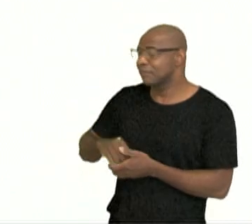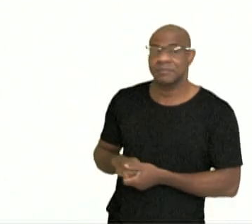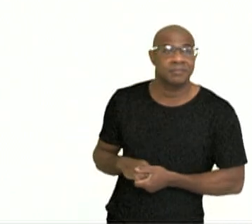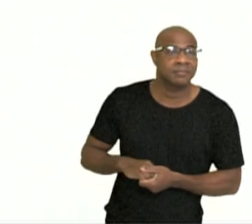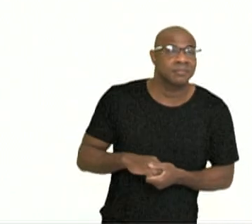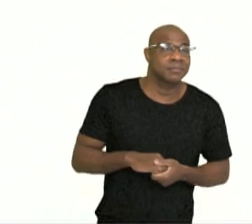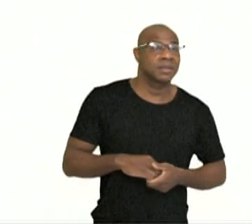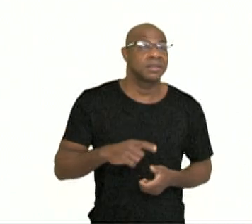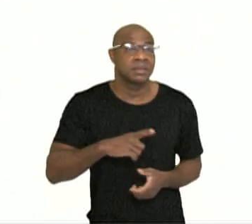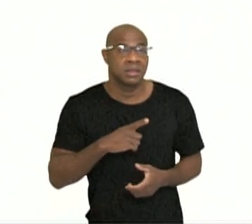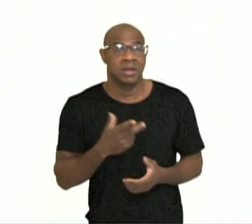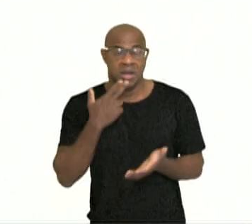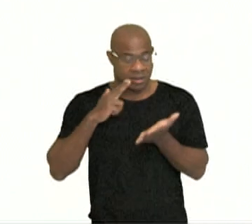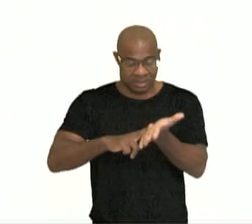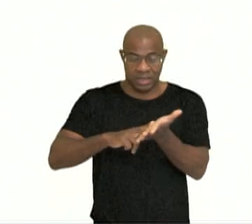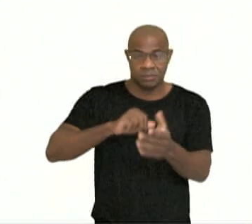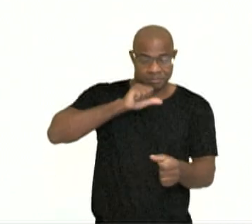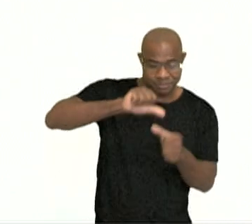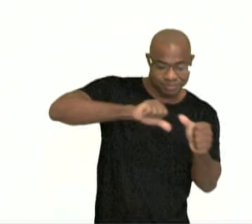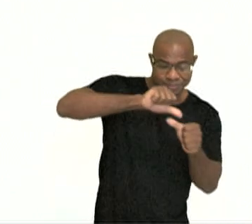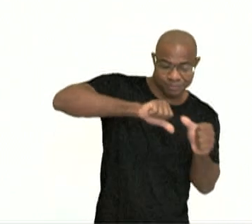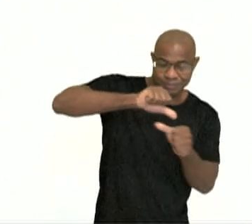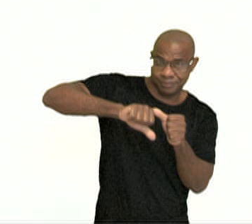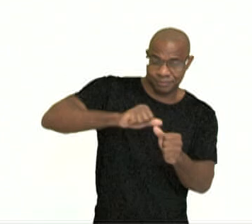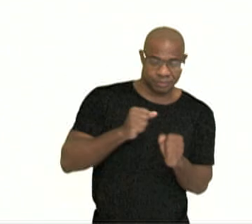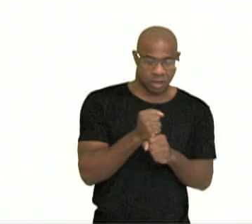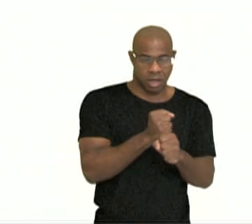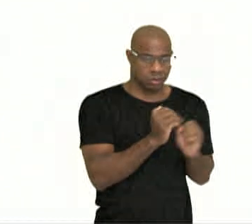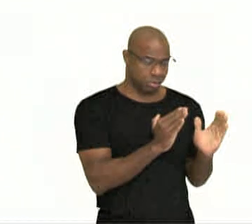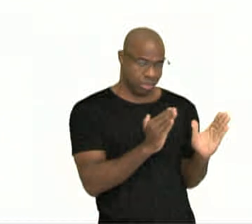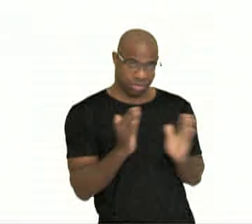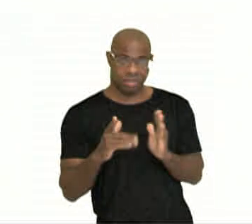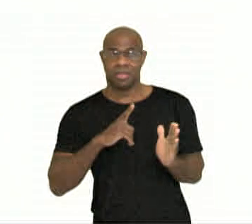uma transformação muito profunda nos últimos anos, né?